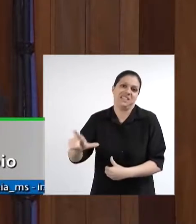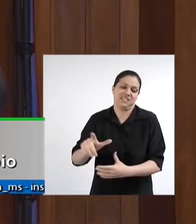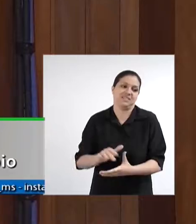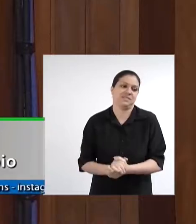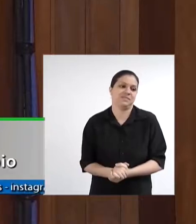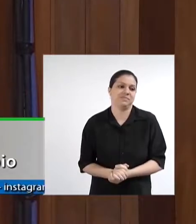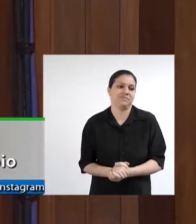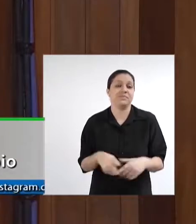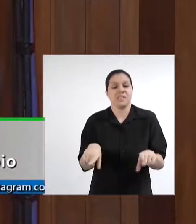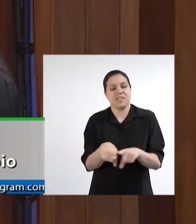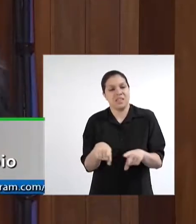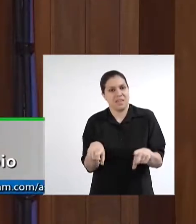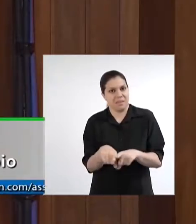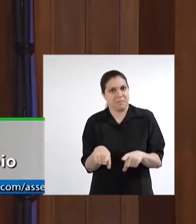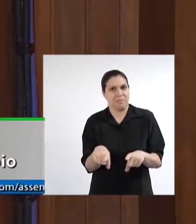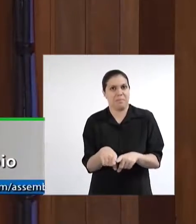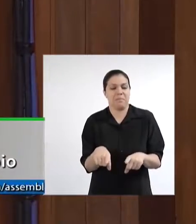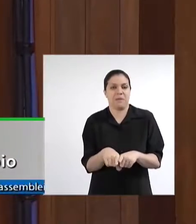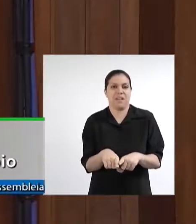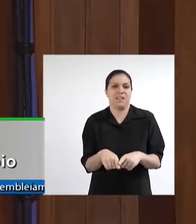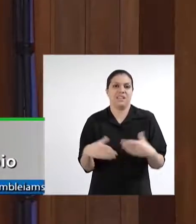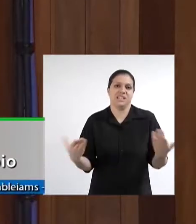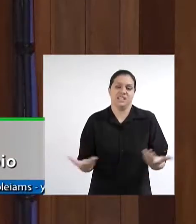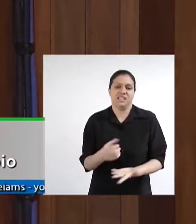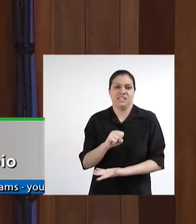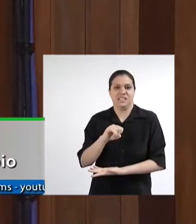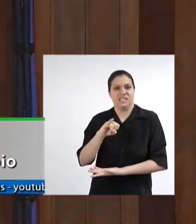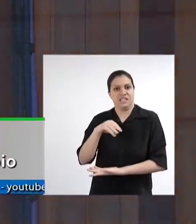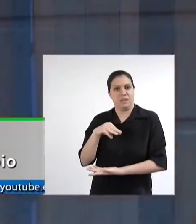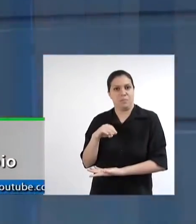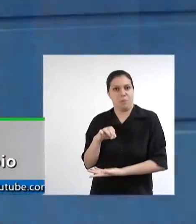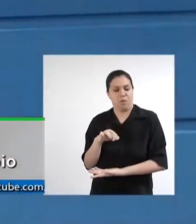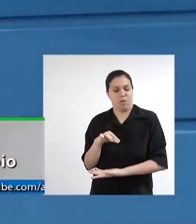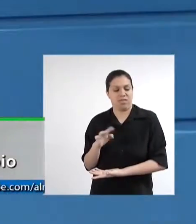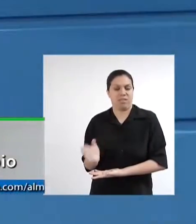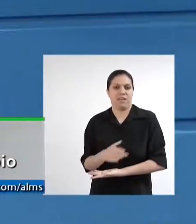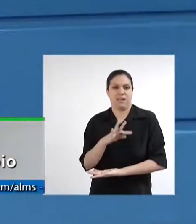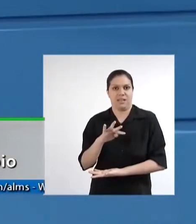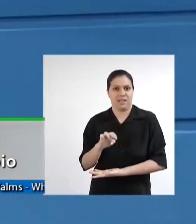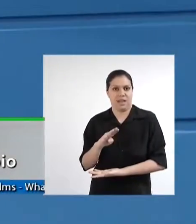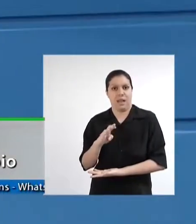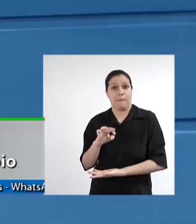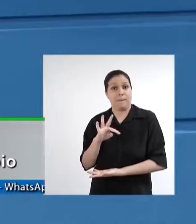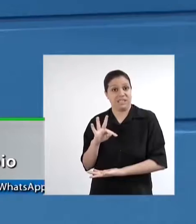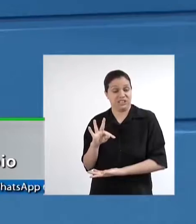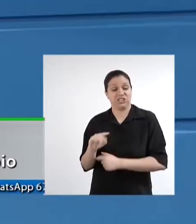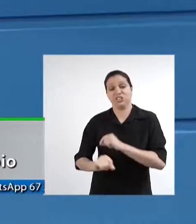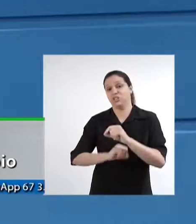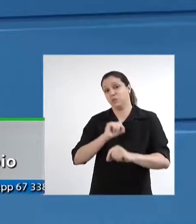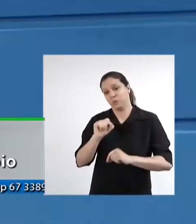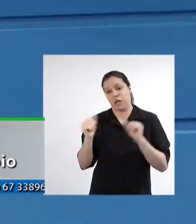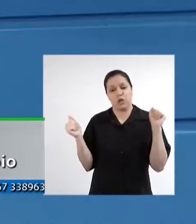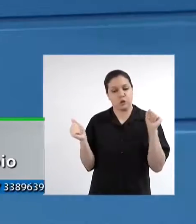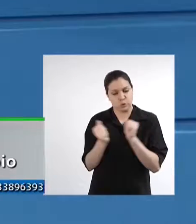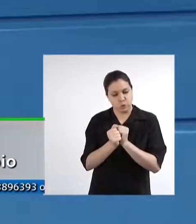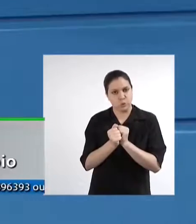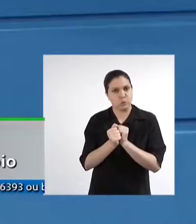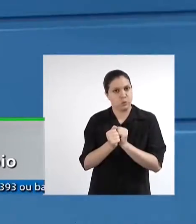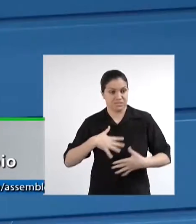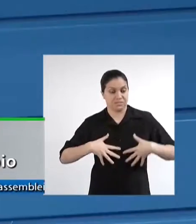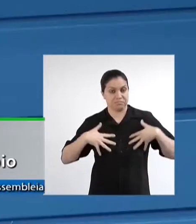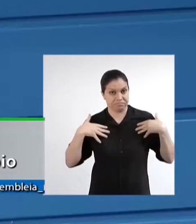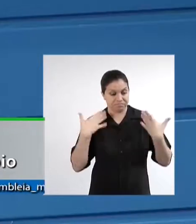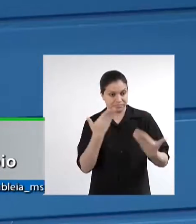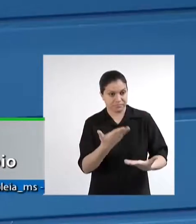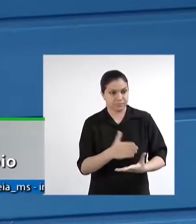que hoje é senadora também, Simone Tebet, que, ao lado de Vossa Excelência, leva o desenvolvimento para aquela